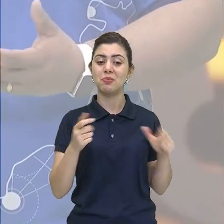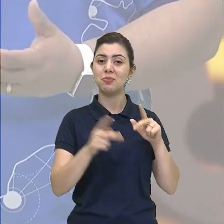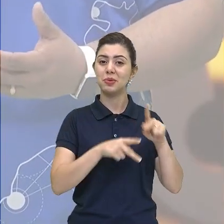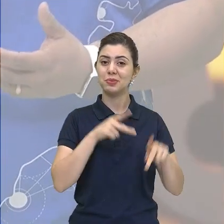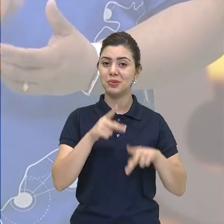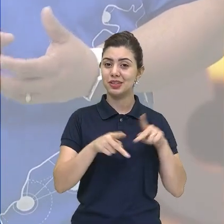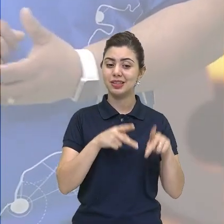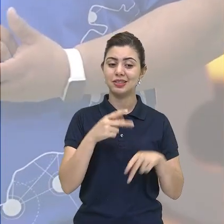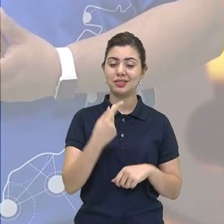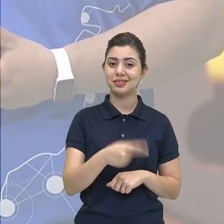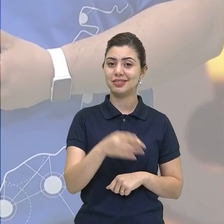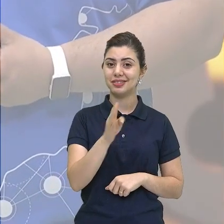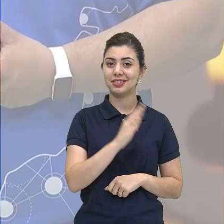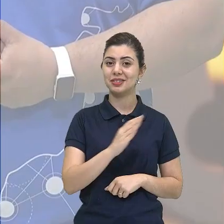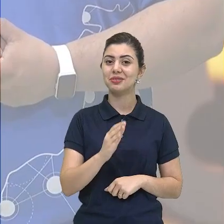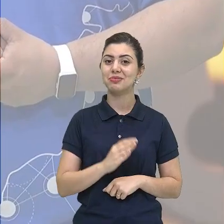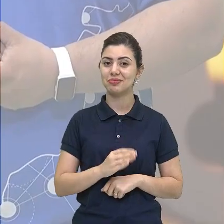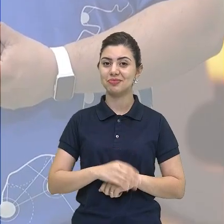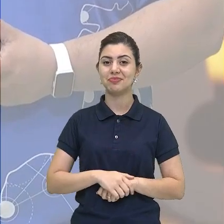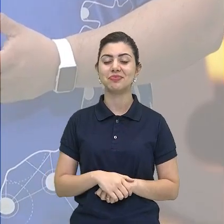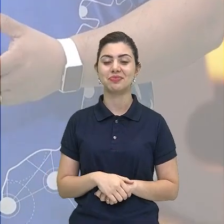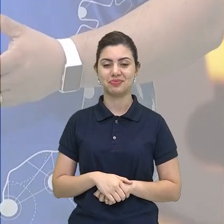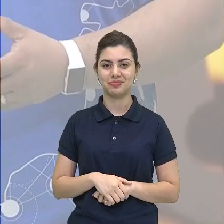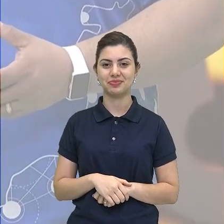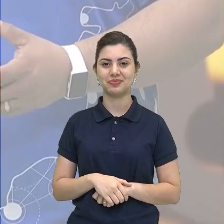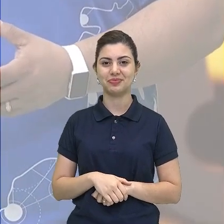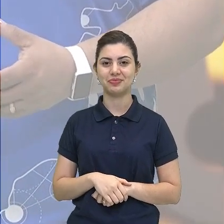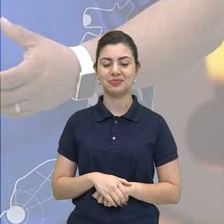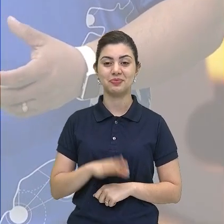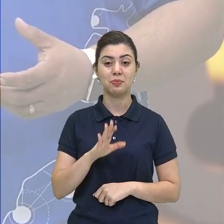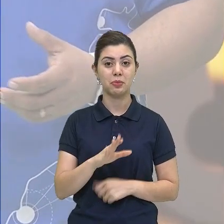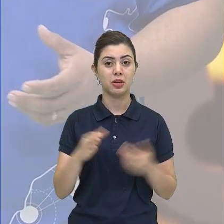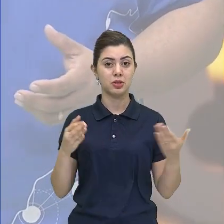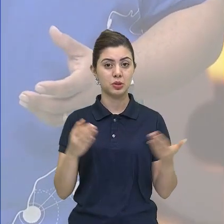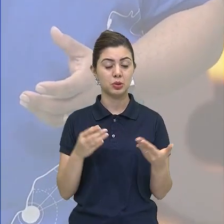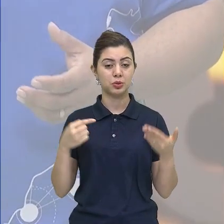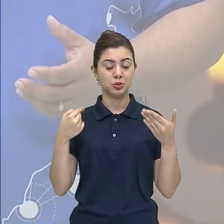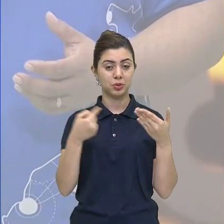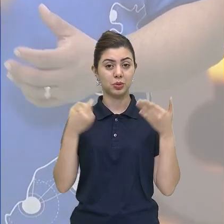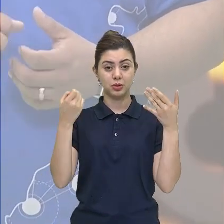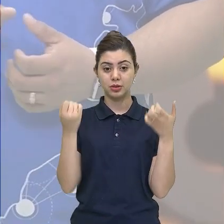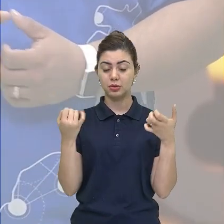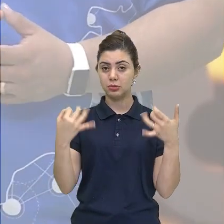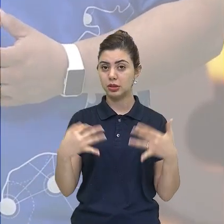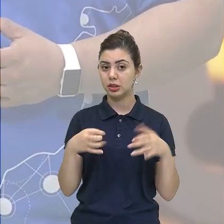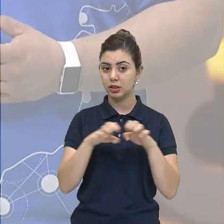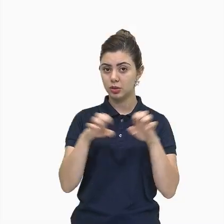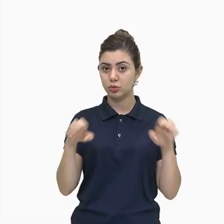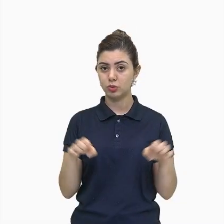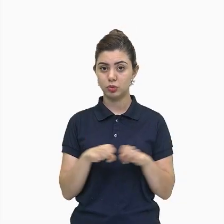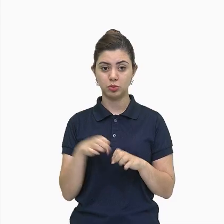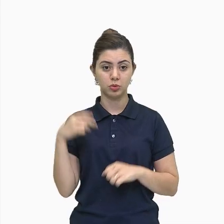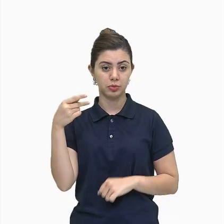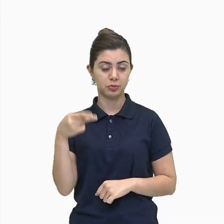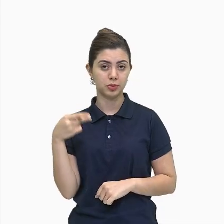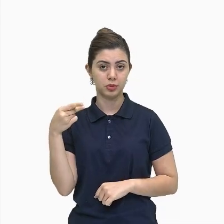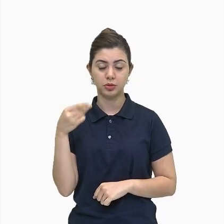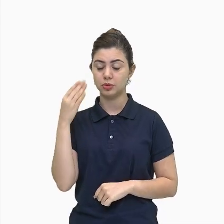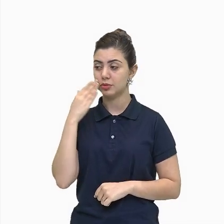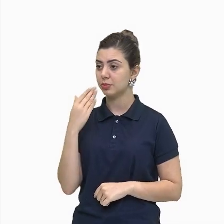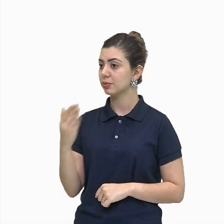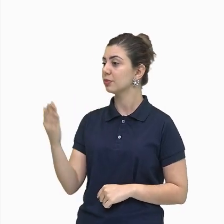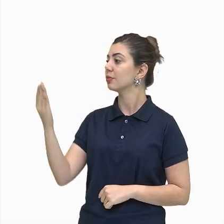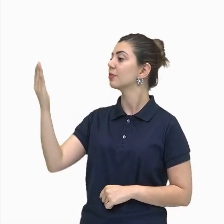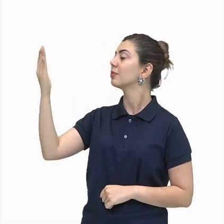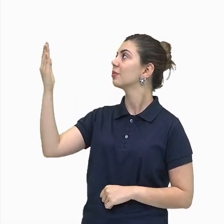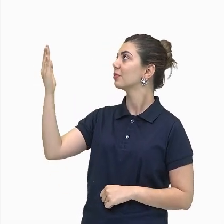população brasileira nos dias atuais, certo? Mas vamos falar sobre, então, a estrutura política, tá, que compunha,